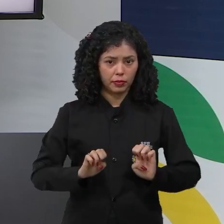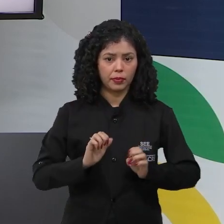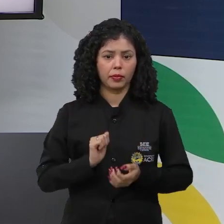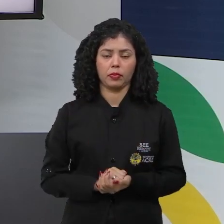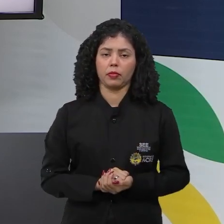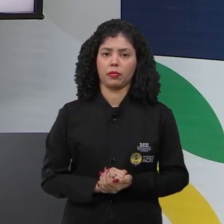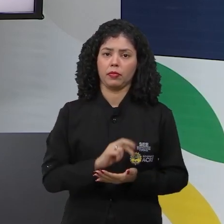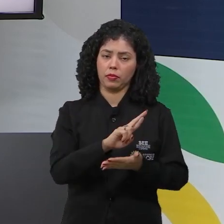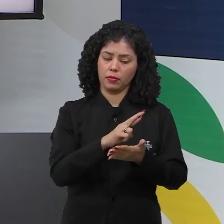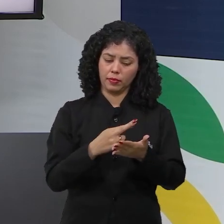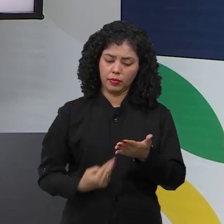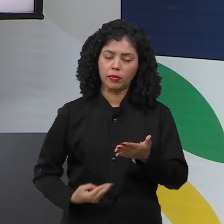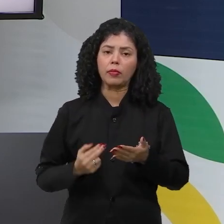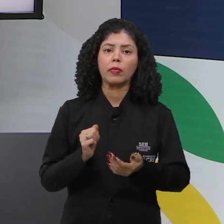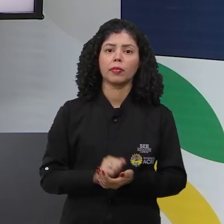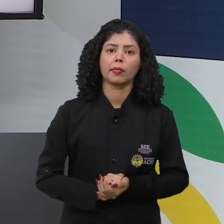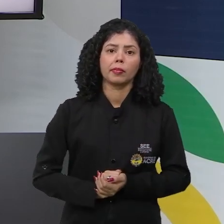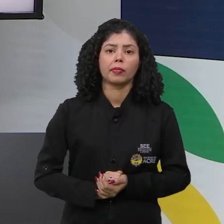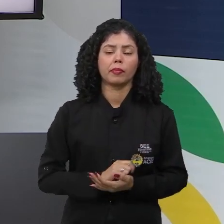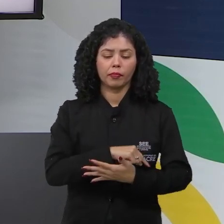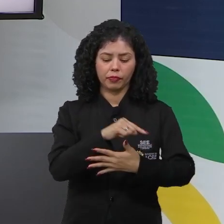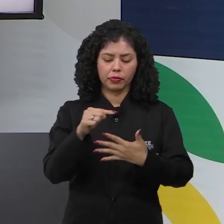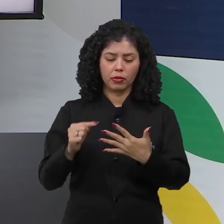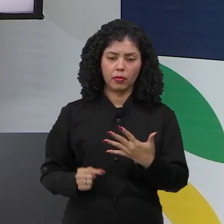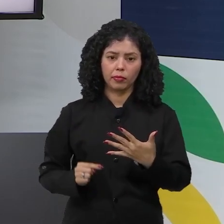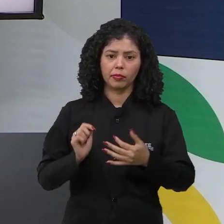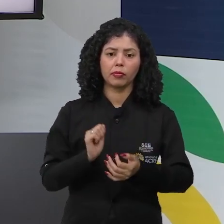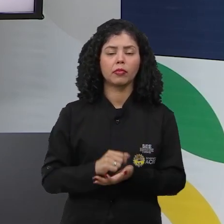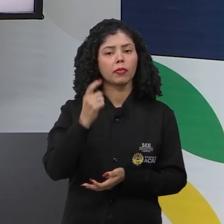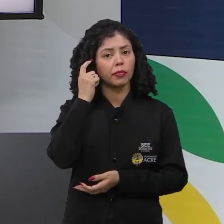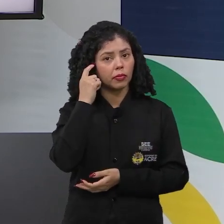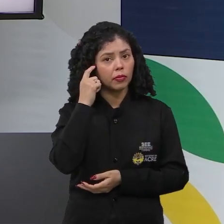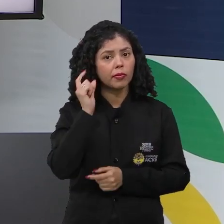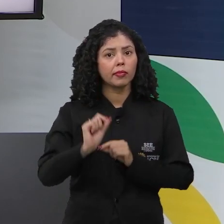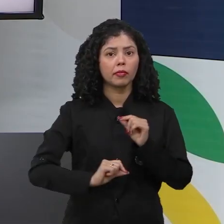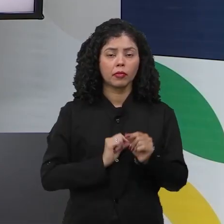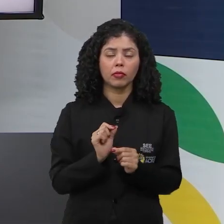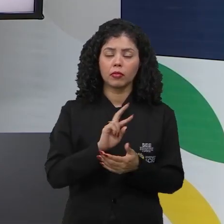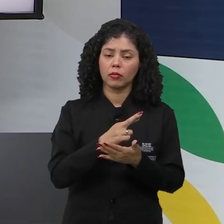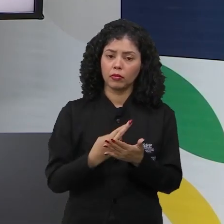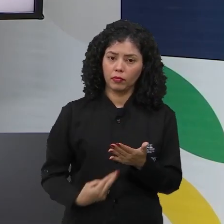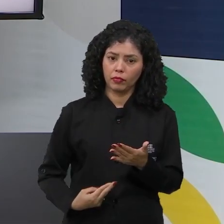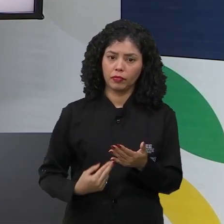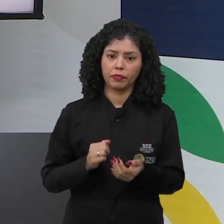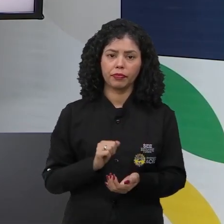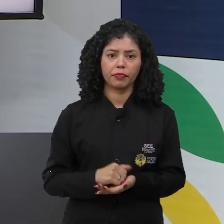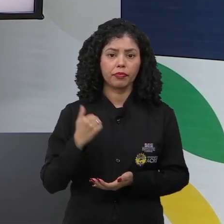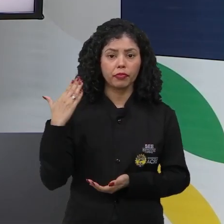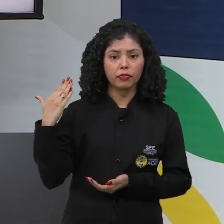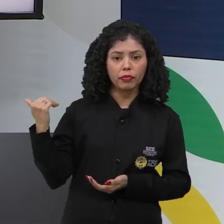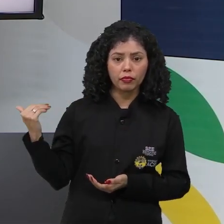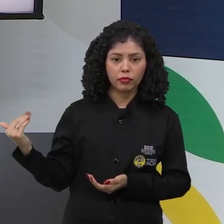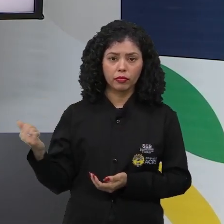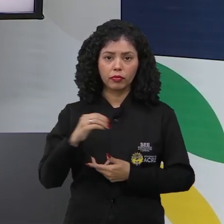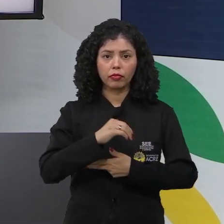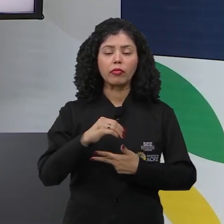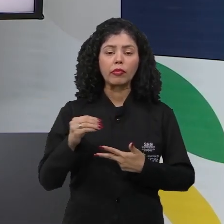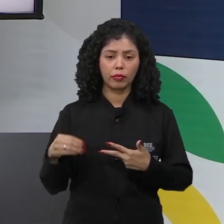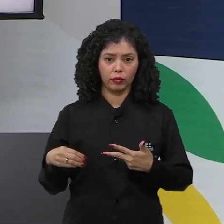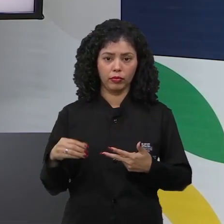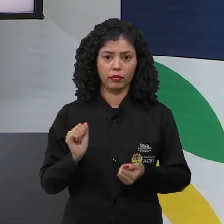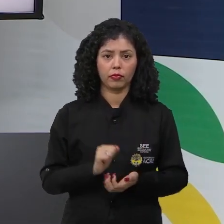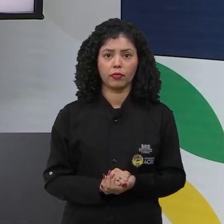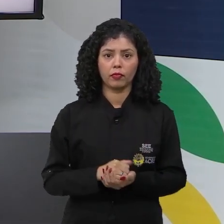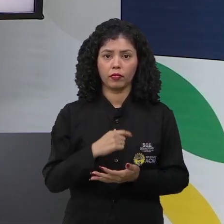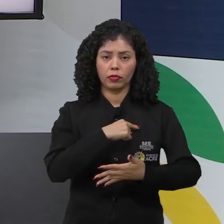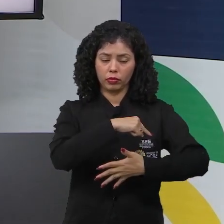Na redação, você tem 5 competências, se nós pensarmos na redação do nosso famoso Enem. Lá